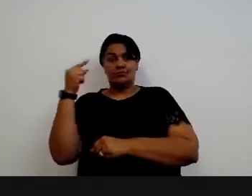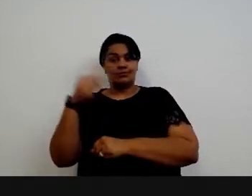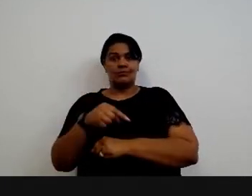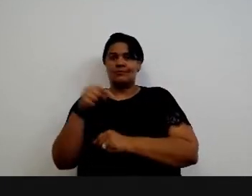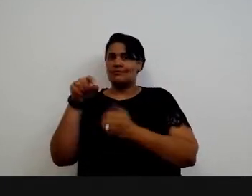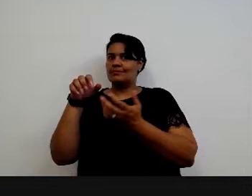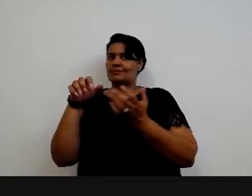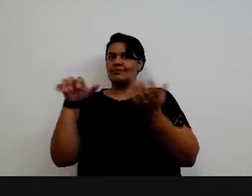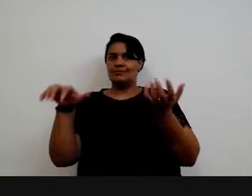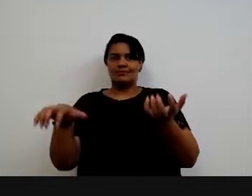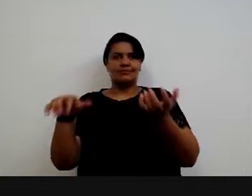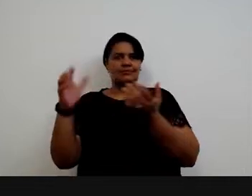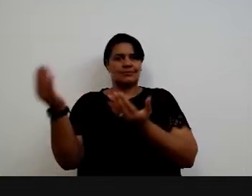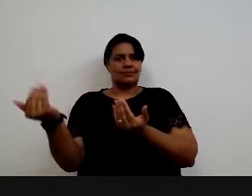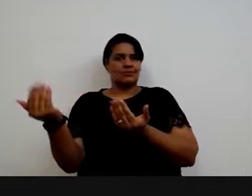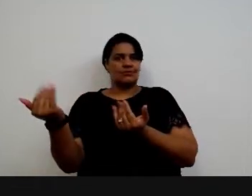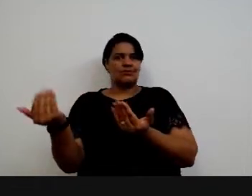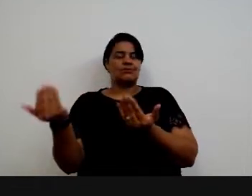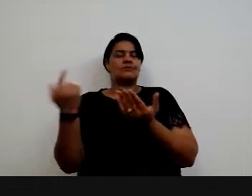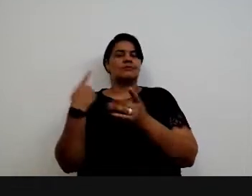Então, realmente... Porque aqui